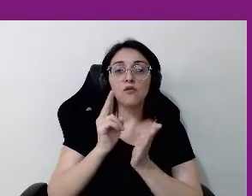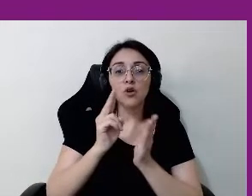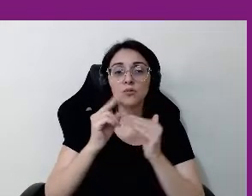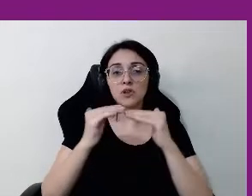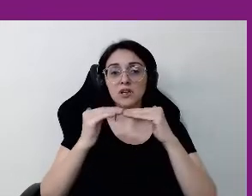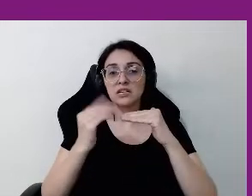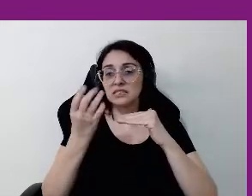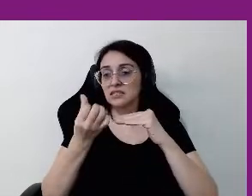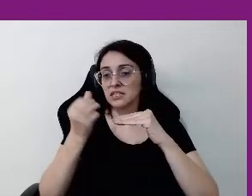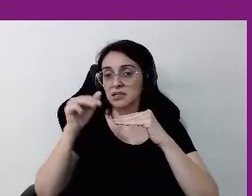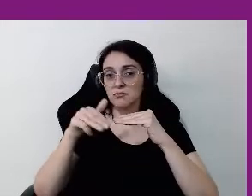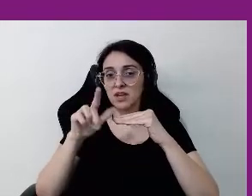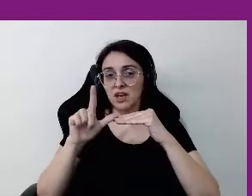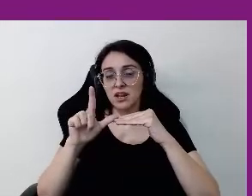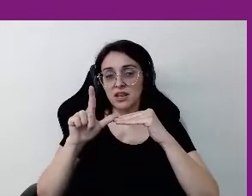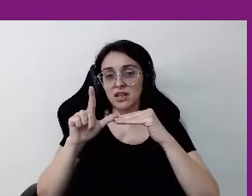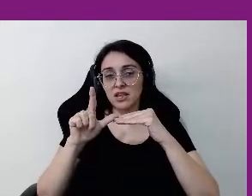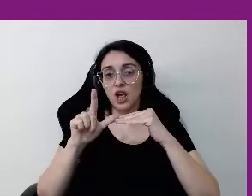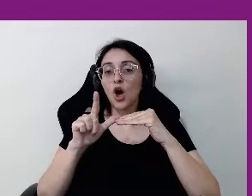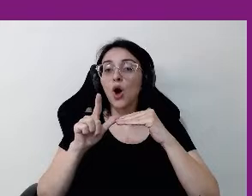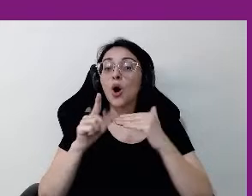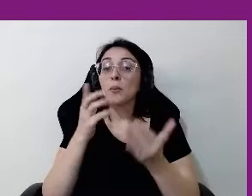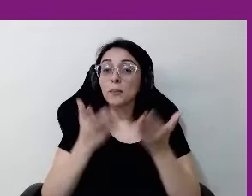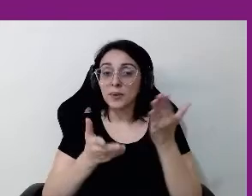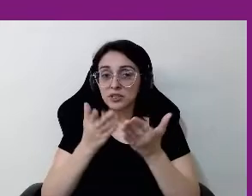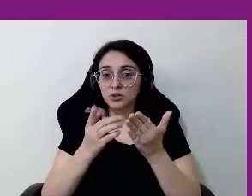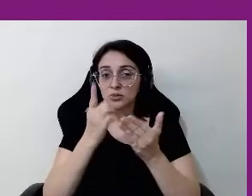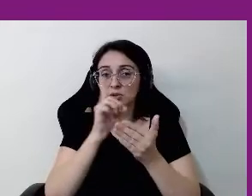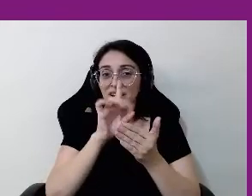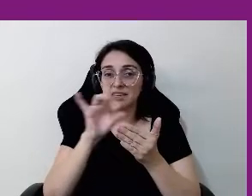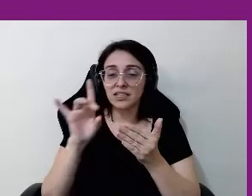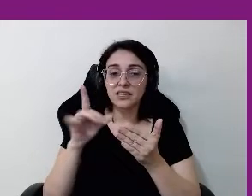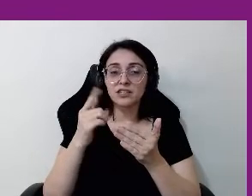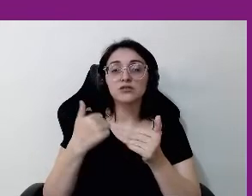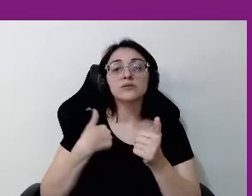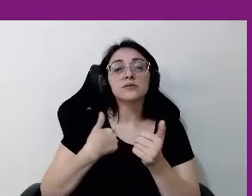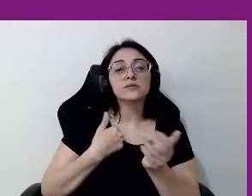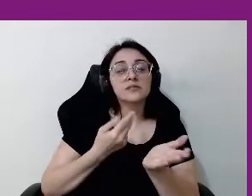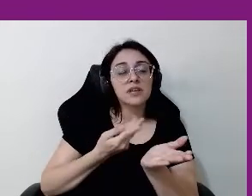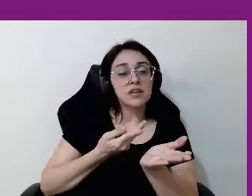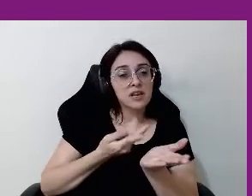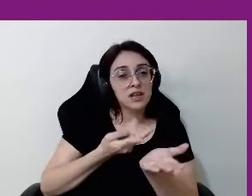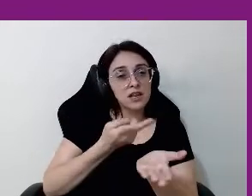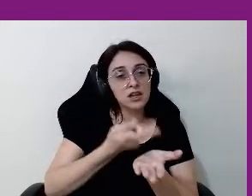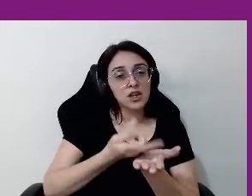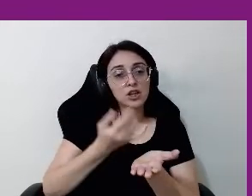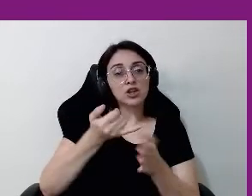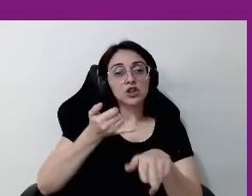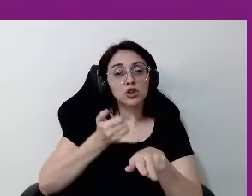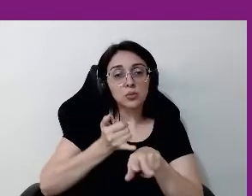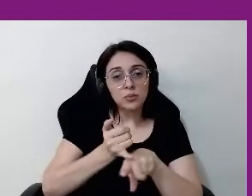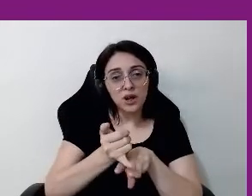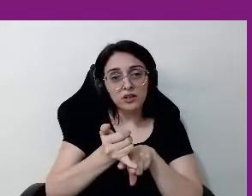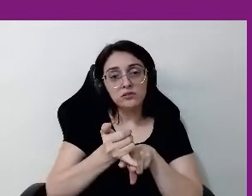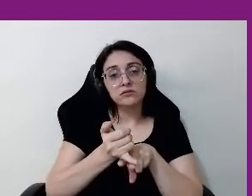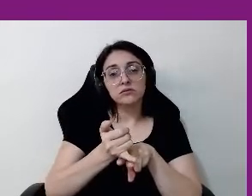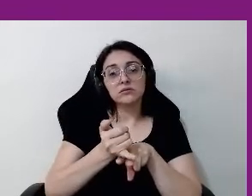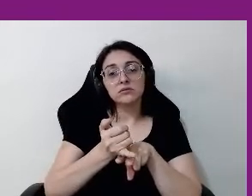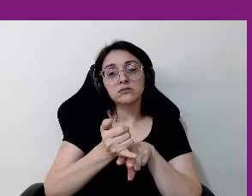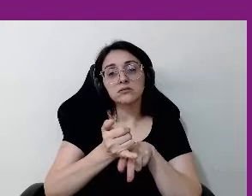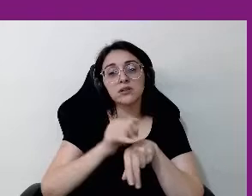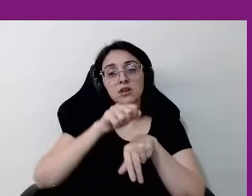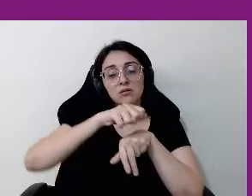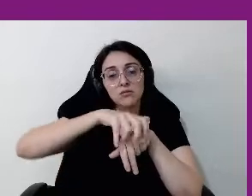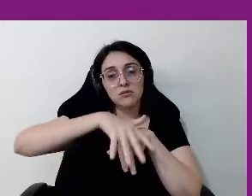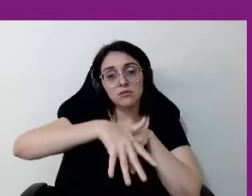6 ml por quilo de peso predito. Nos pacientes intubados e ventilados com a PO2 e